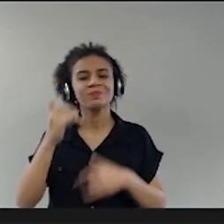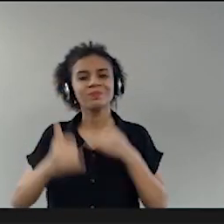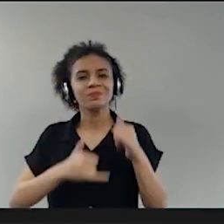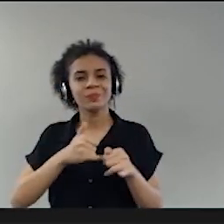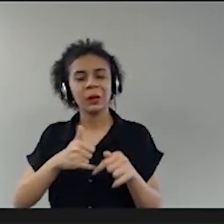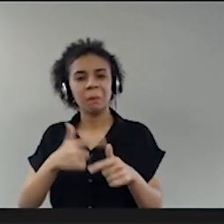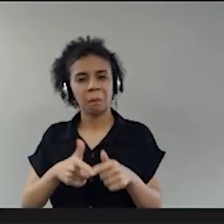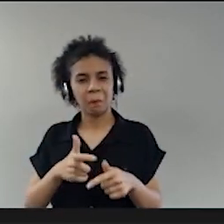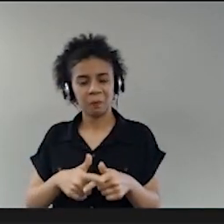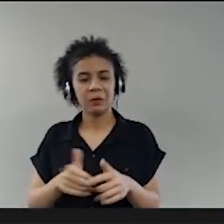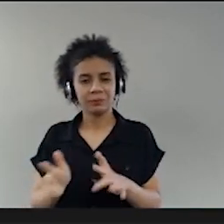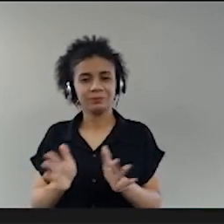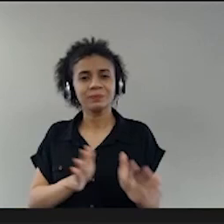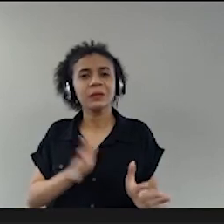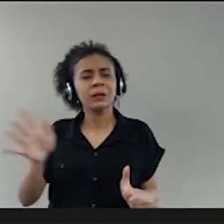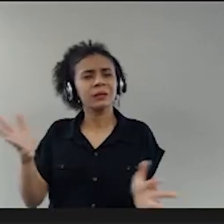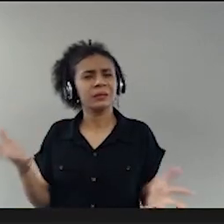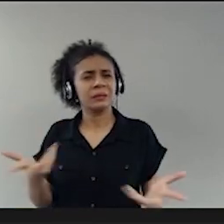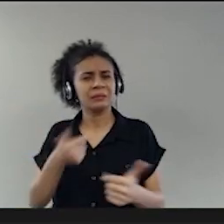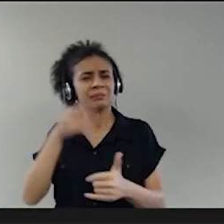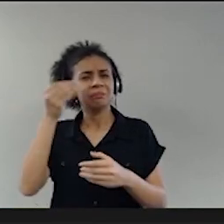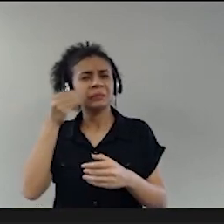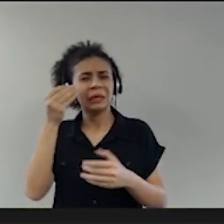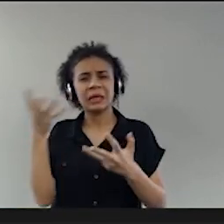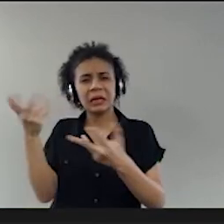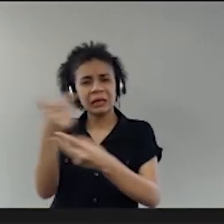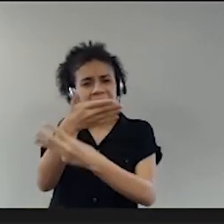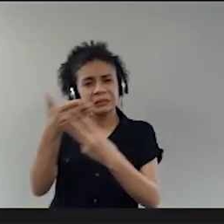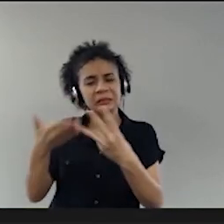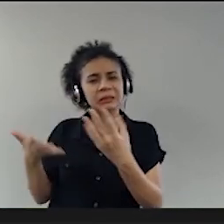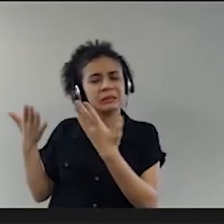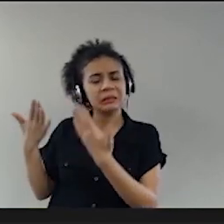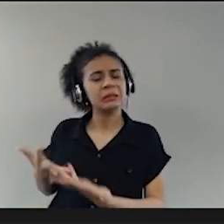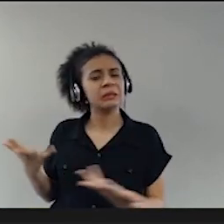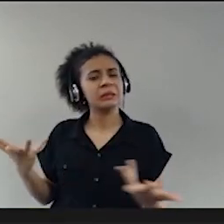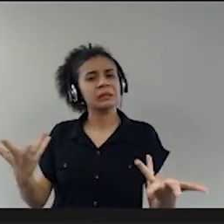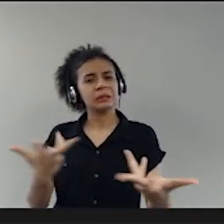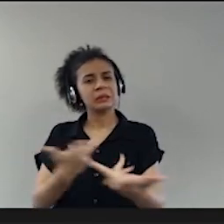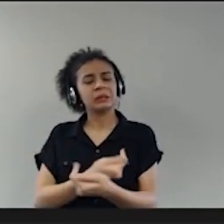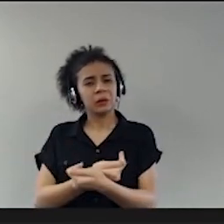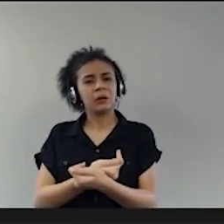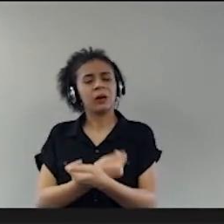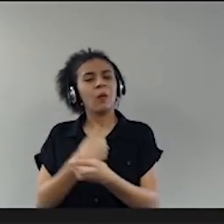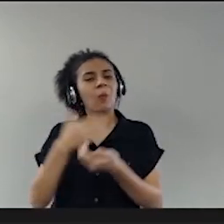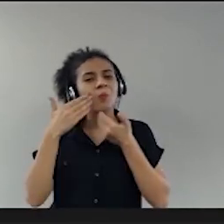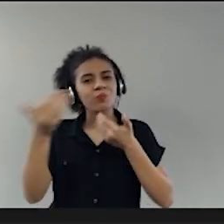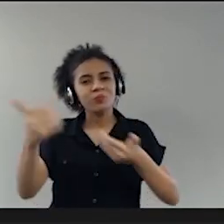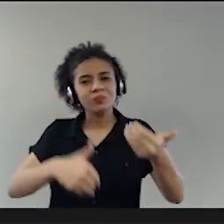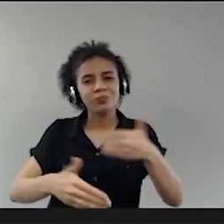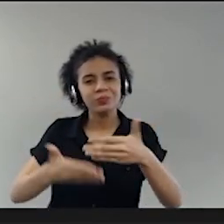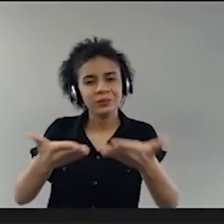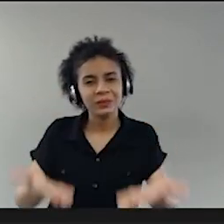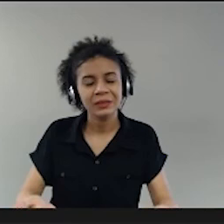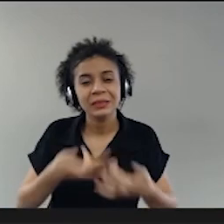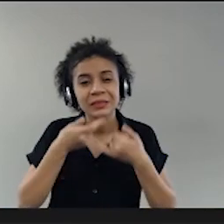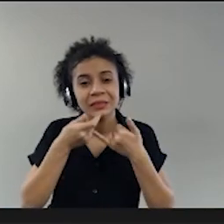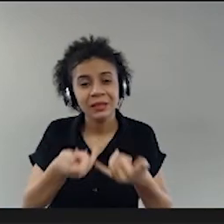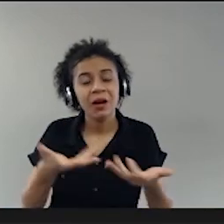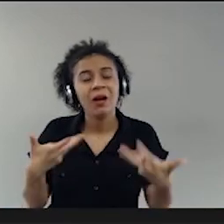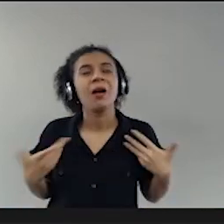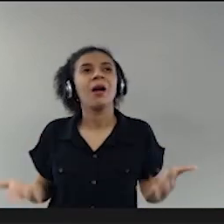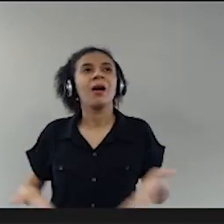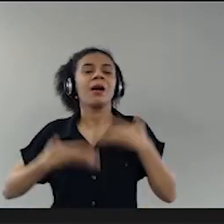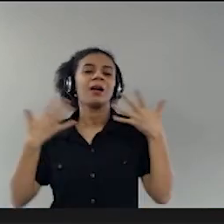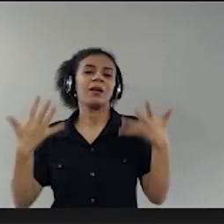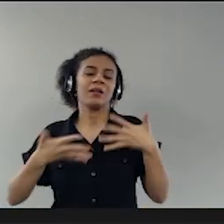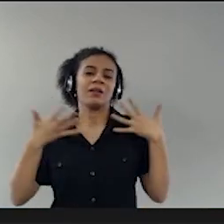e com vasta experiência. Nós agradecemos imensamente a presença de cada um de vocês e dizer que é uma